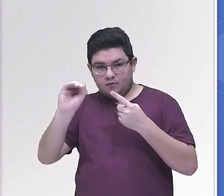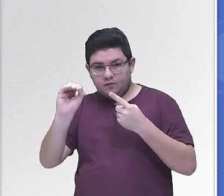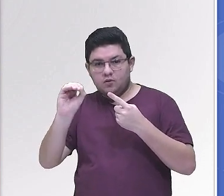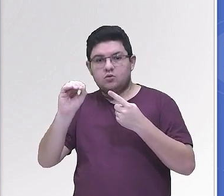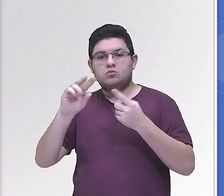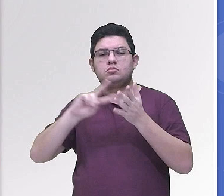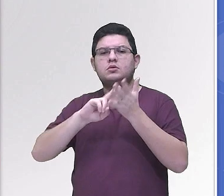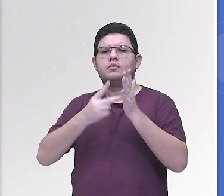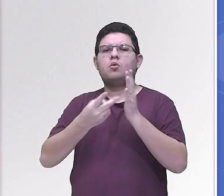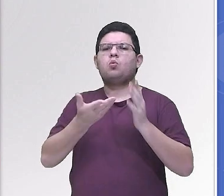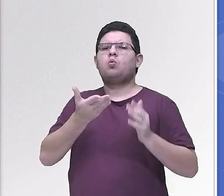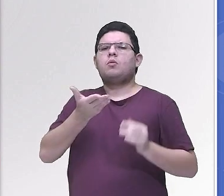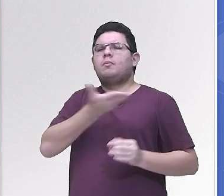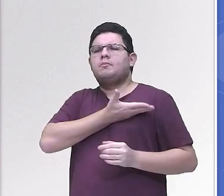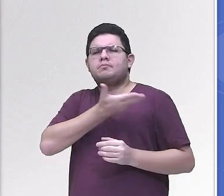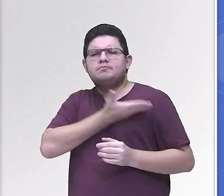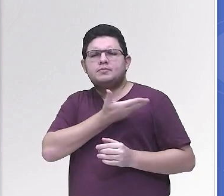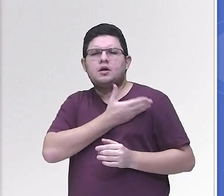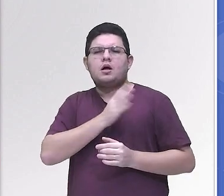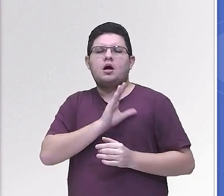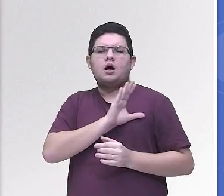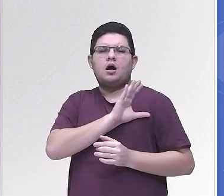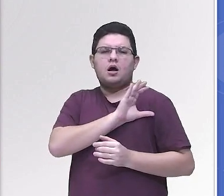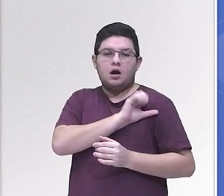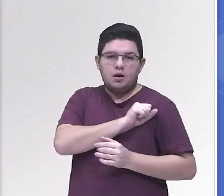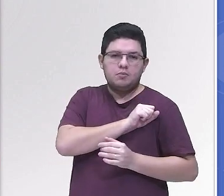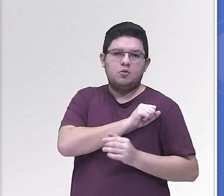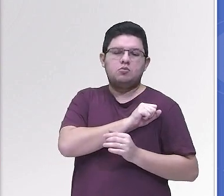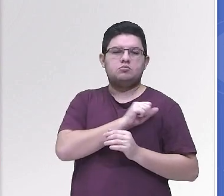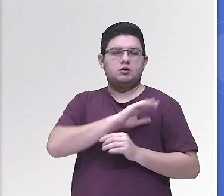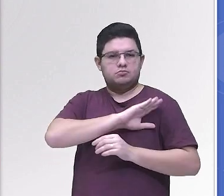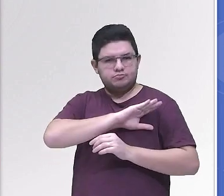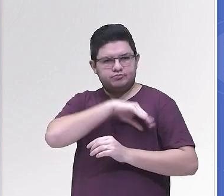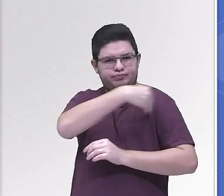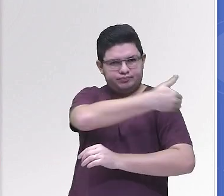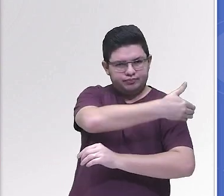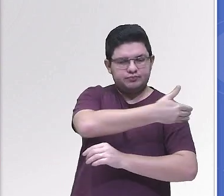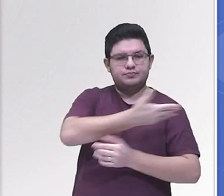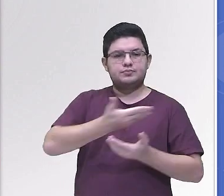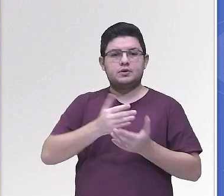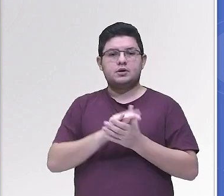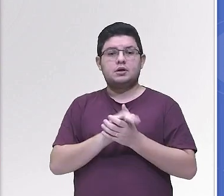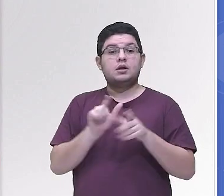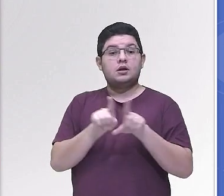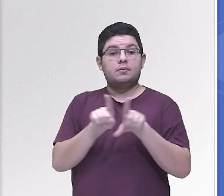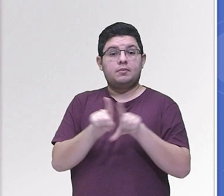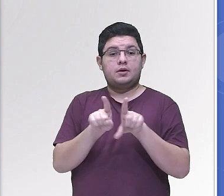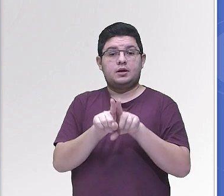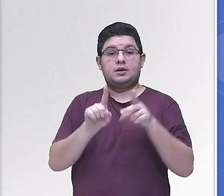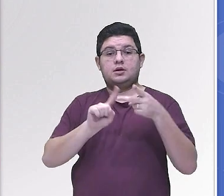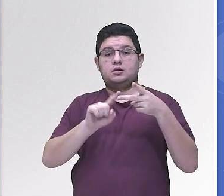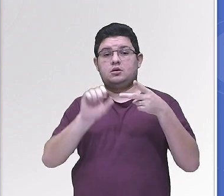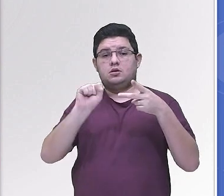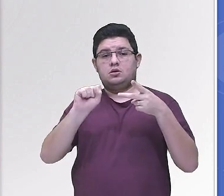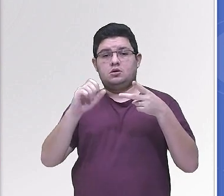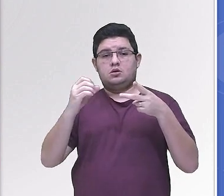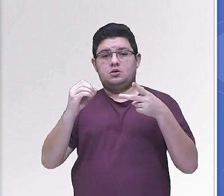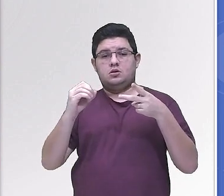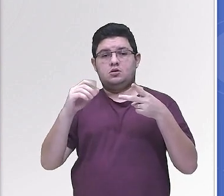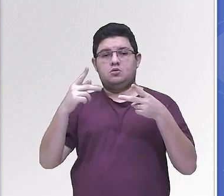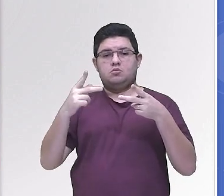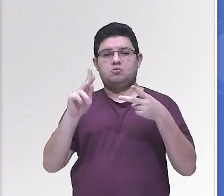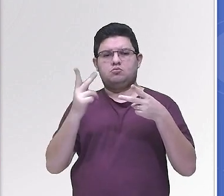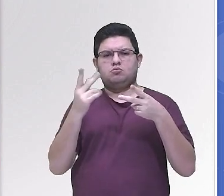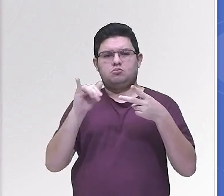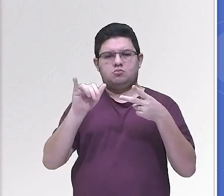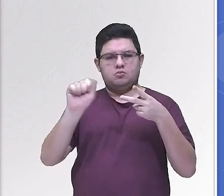amor fraterno. E sofia quer dizer sabedoria. Portanto, a palavra filosofia, ela